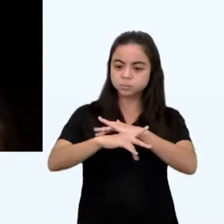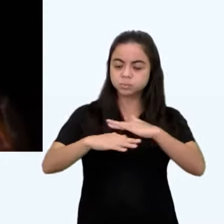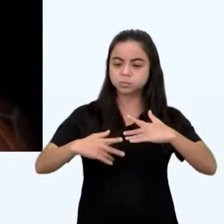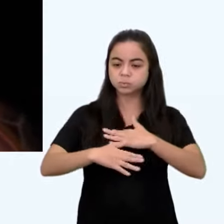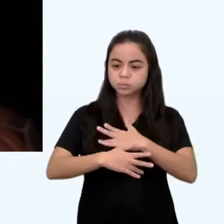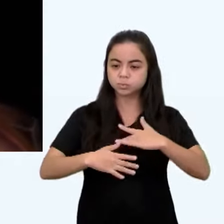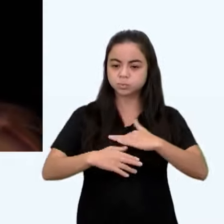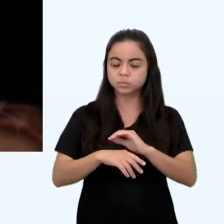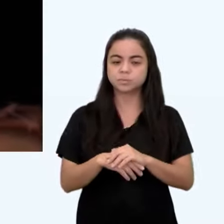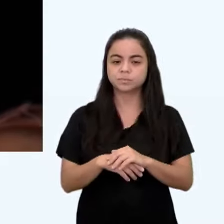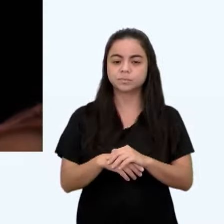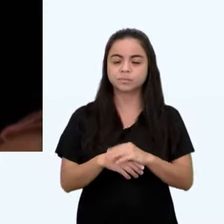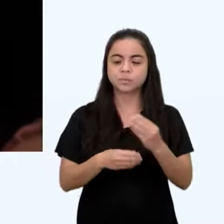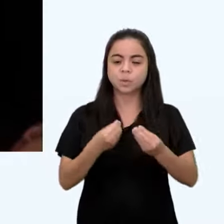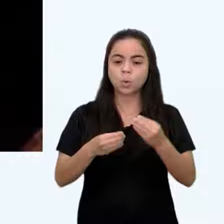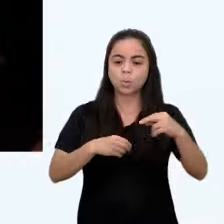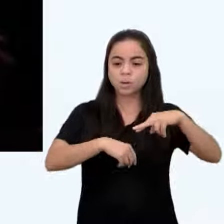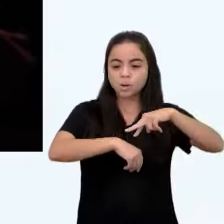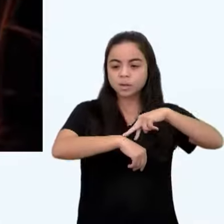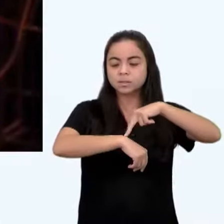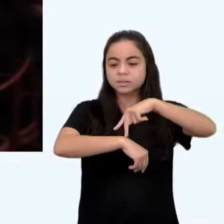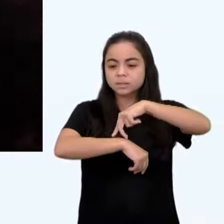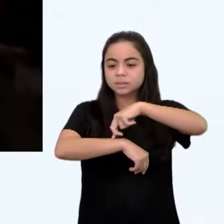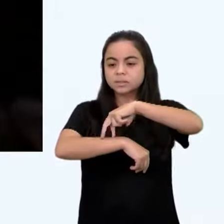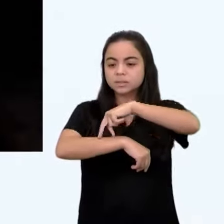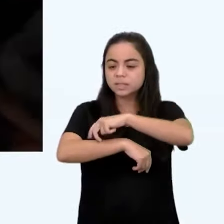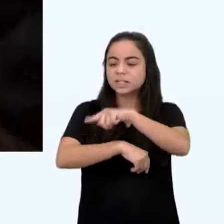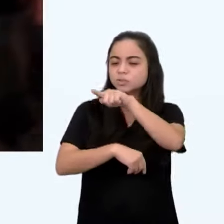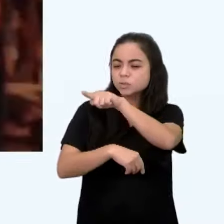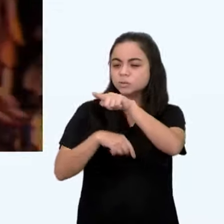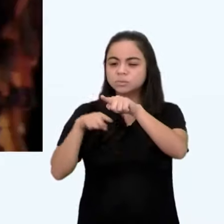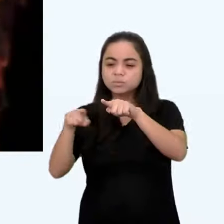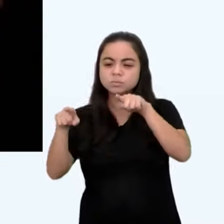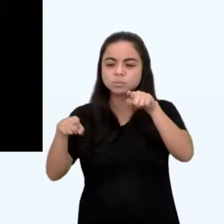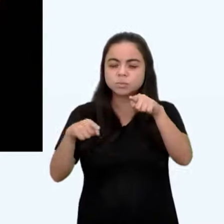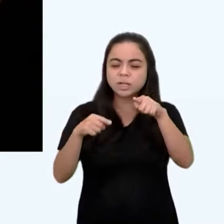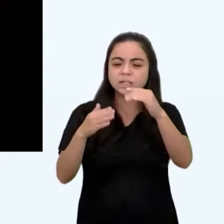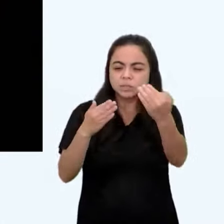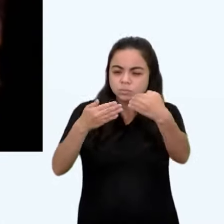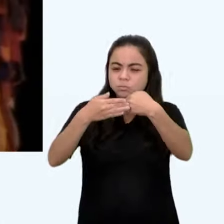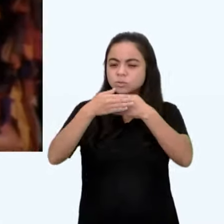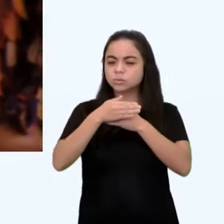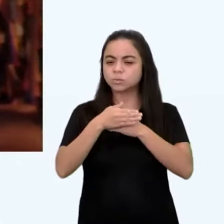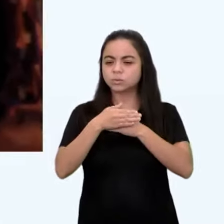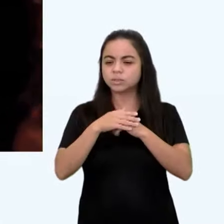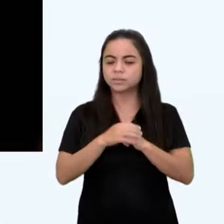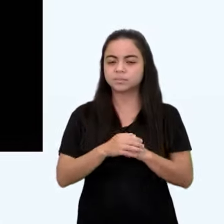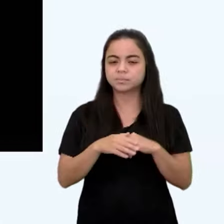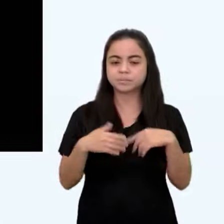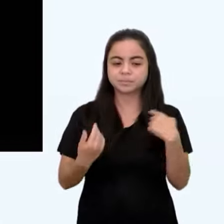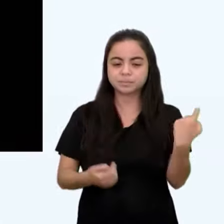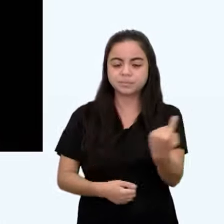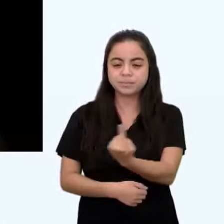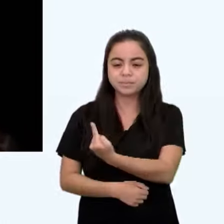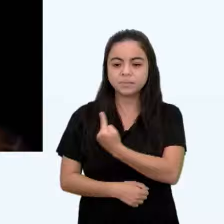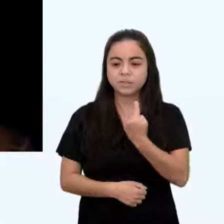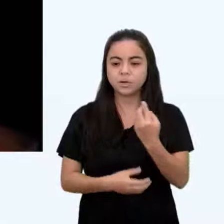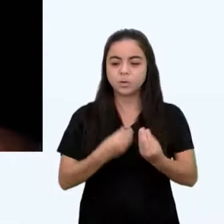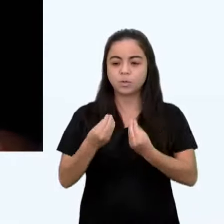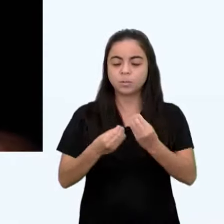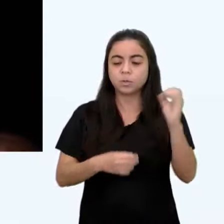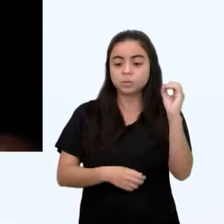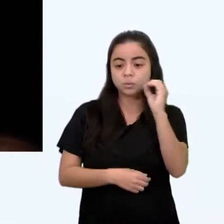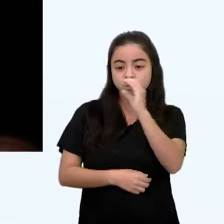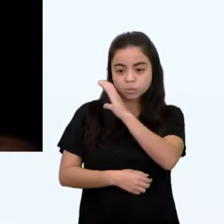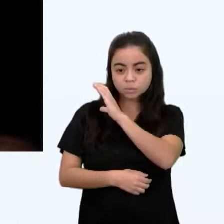Ou seja, uma maneira diferente de andar, um jeito de apontar, um jeito de se esconder. E para nós, uma maneira de